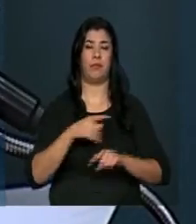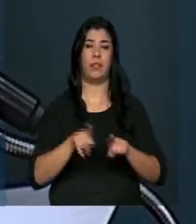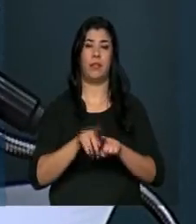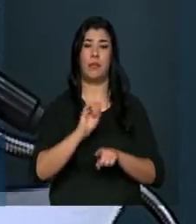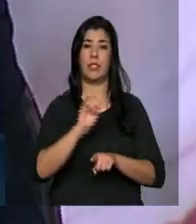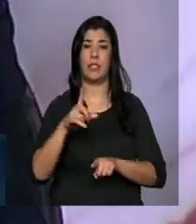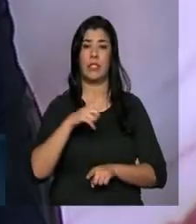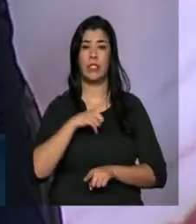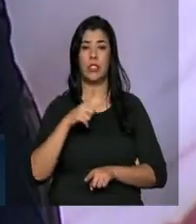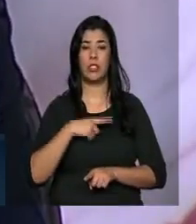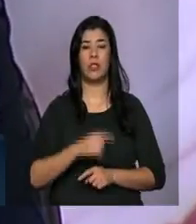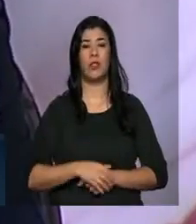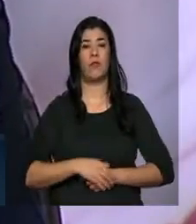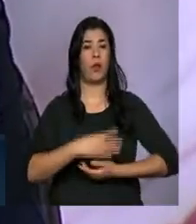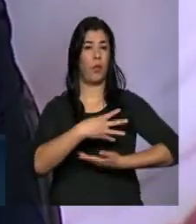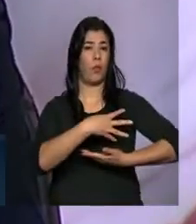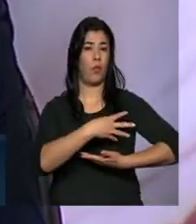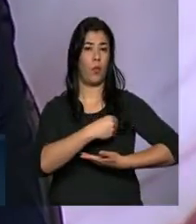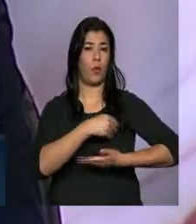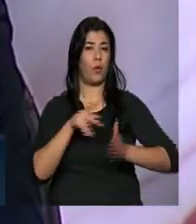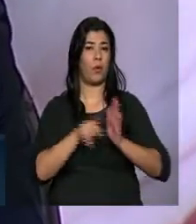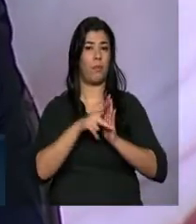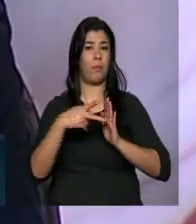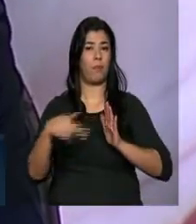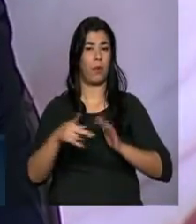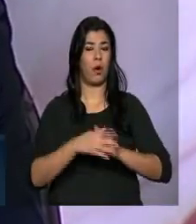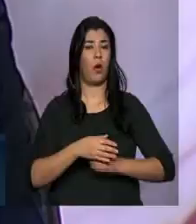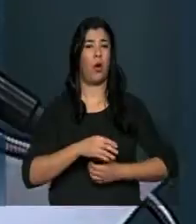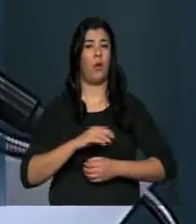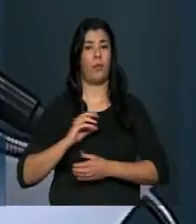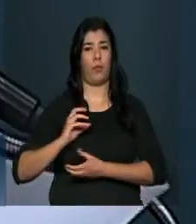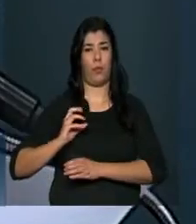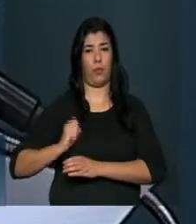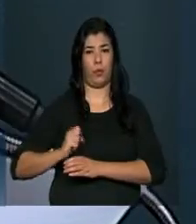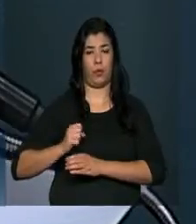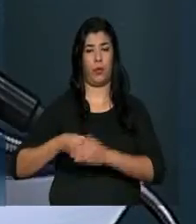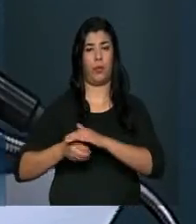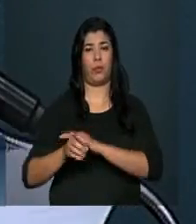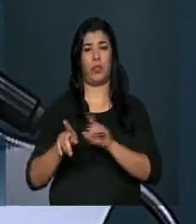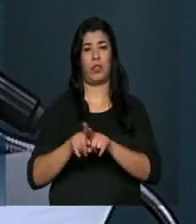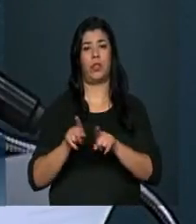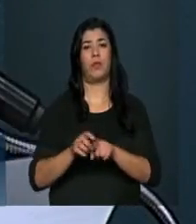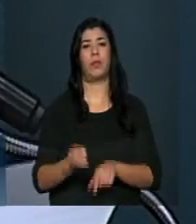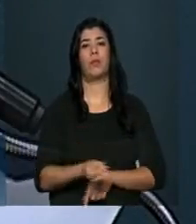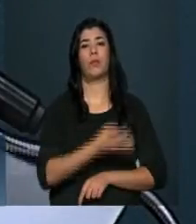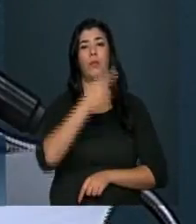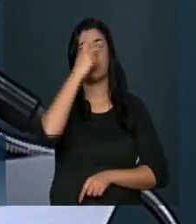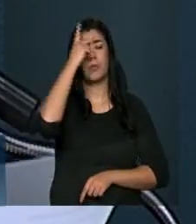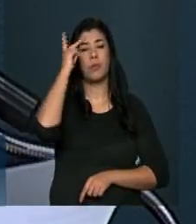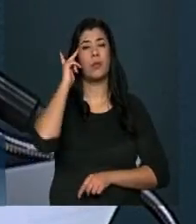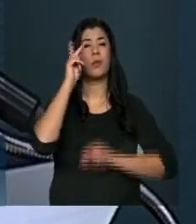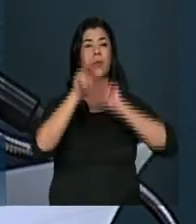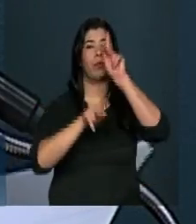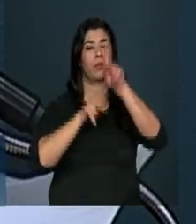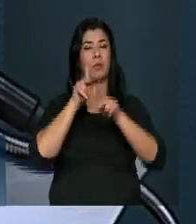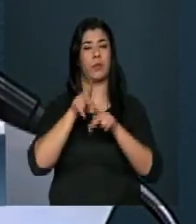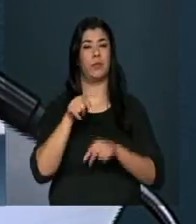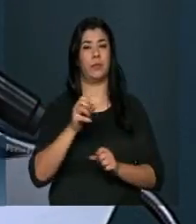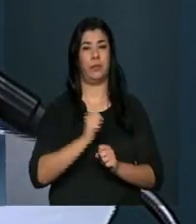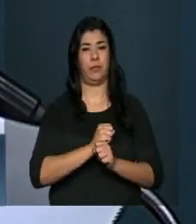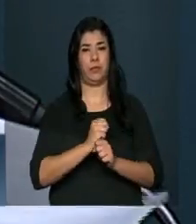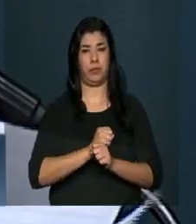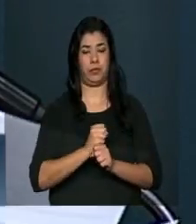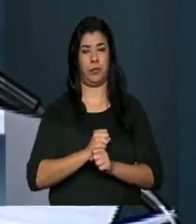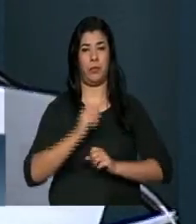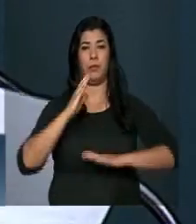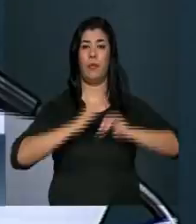exclusiva com leite humano for possibilitada durante o período de privação da amamentação. Este ano,